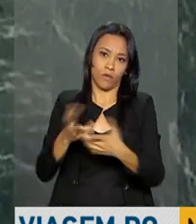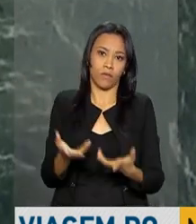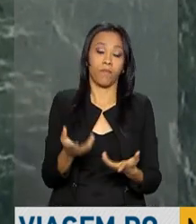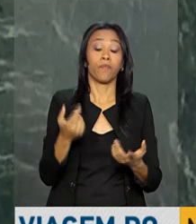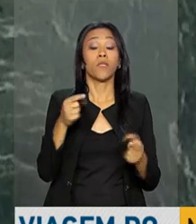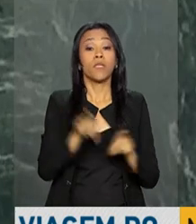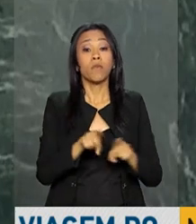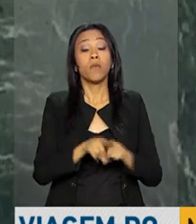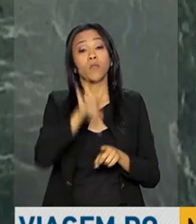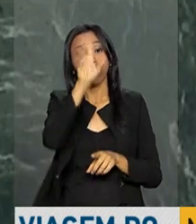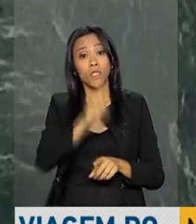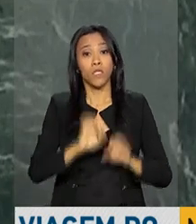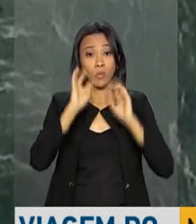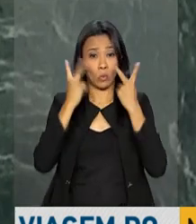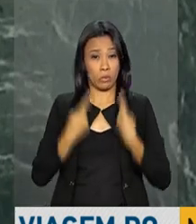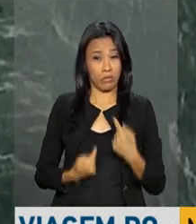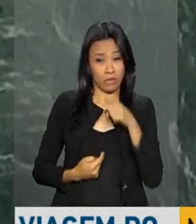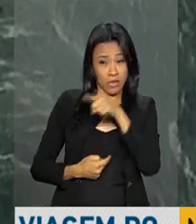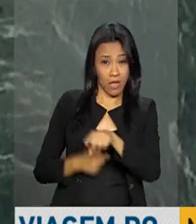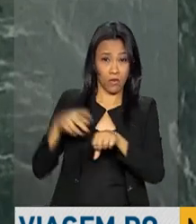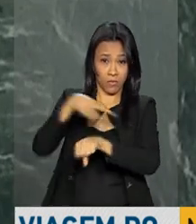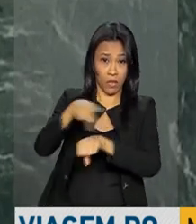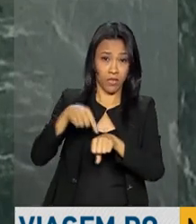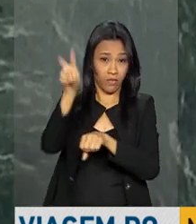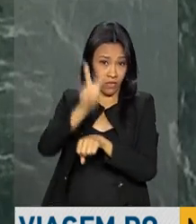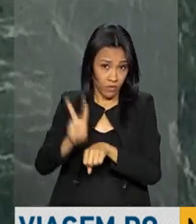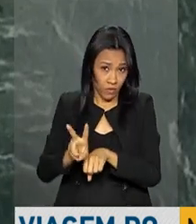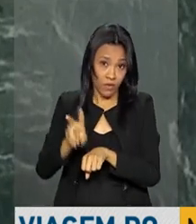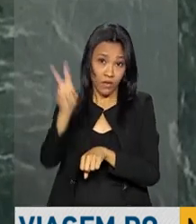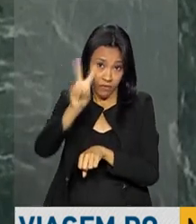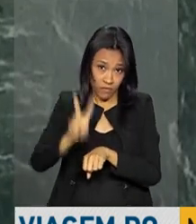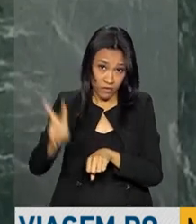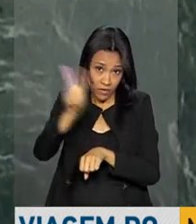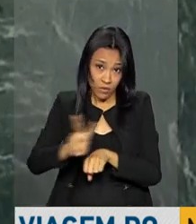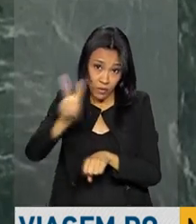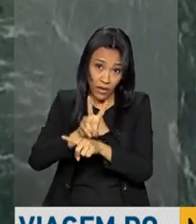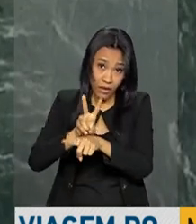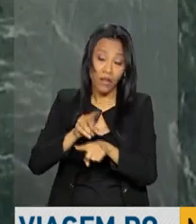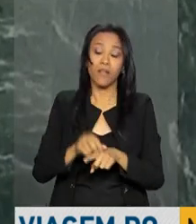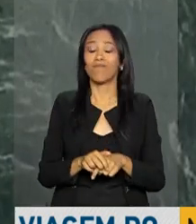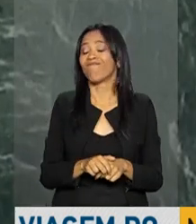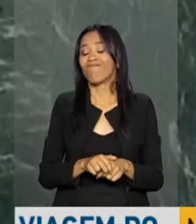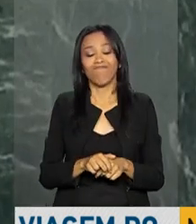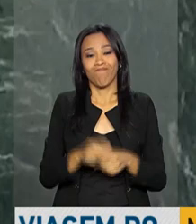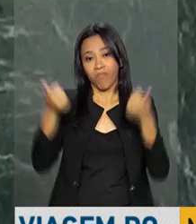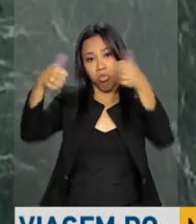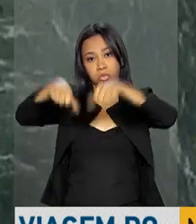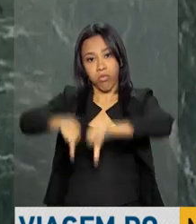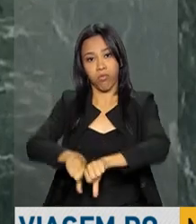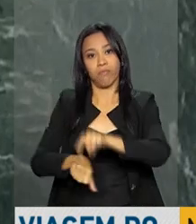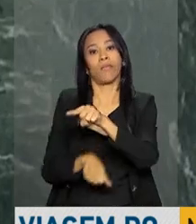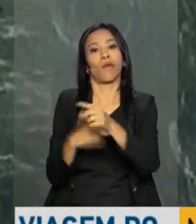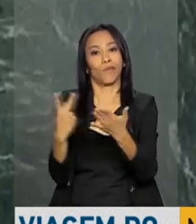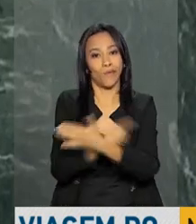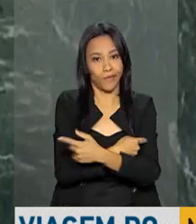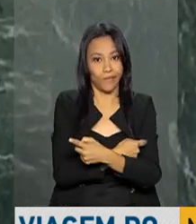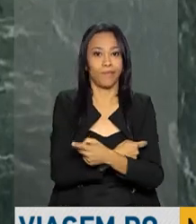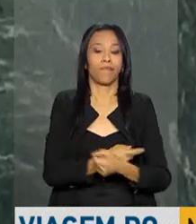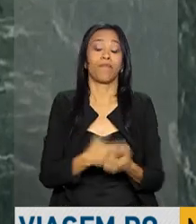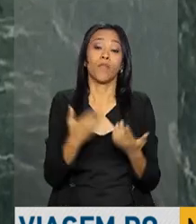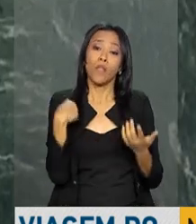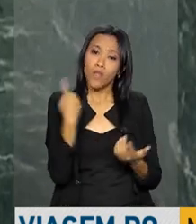direitos humanos na Venezuela, lamentavelmente, continua a deteriorar-se. Estamos ao lado do